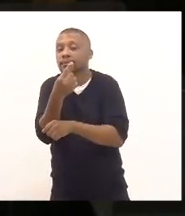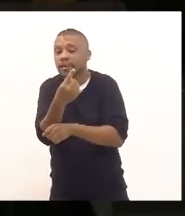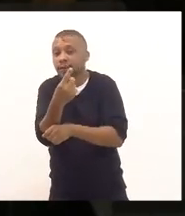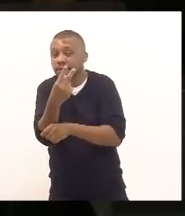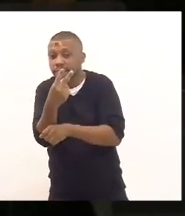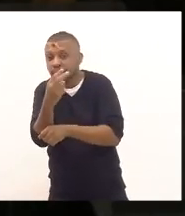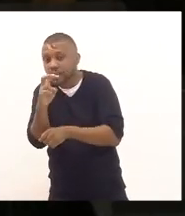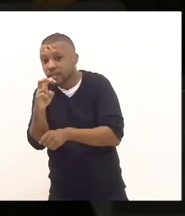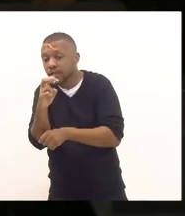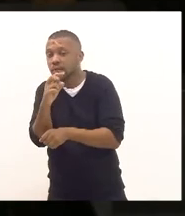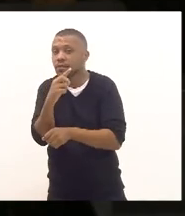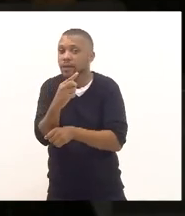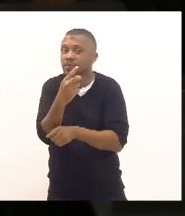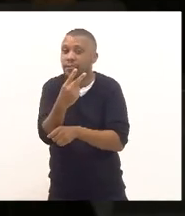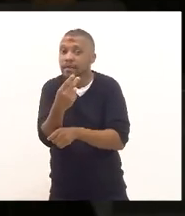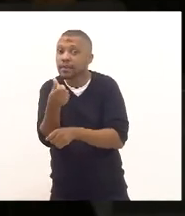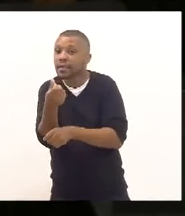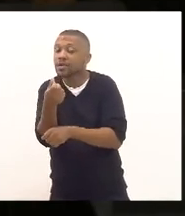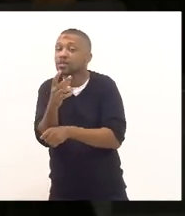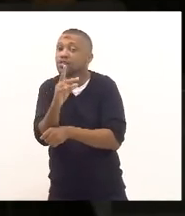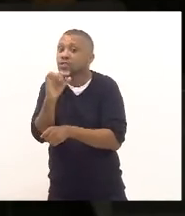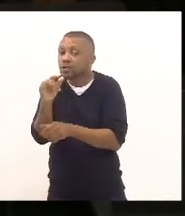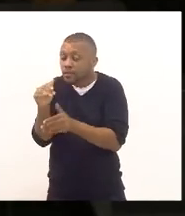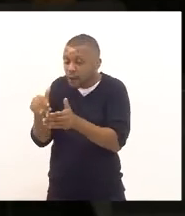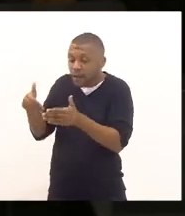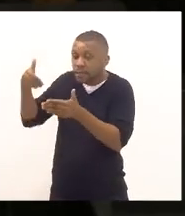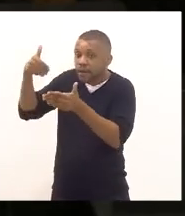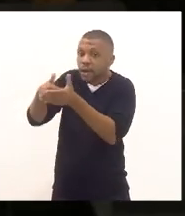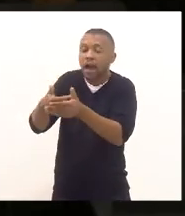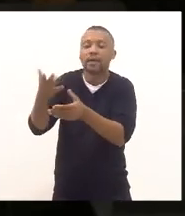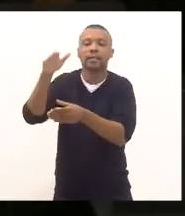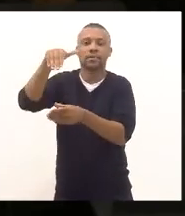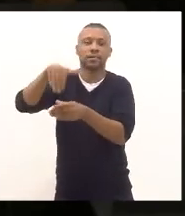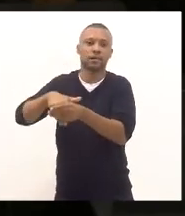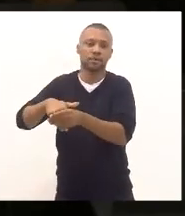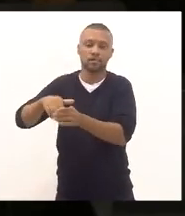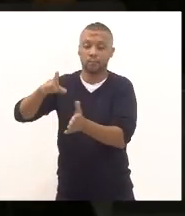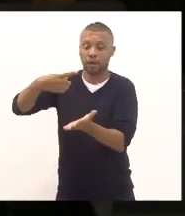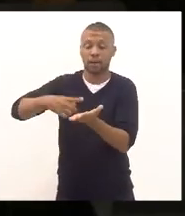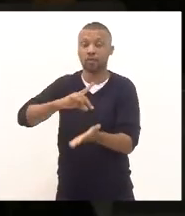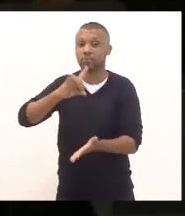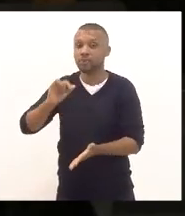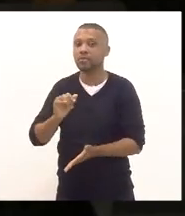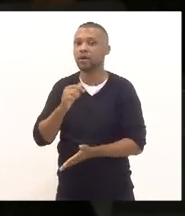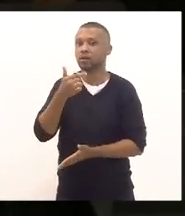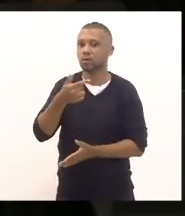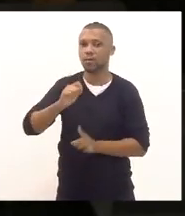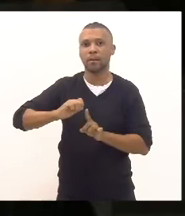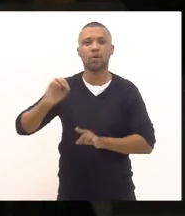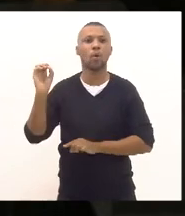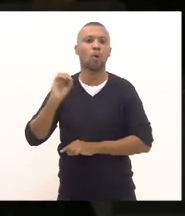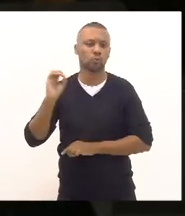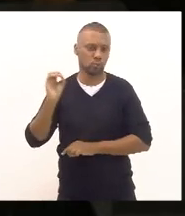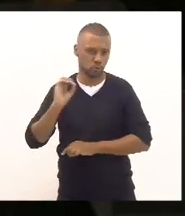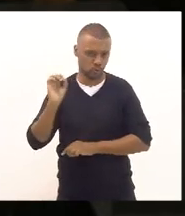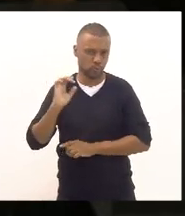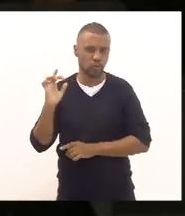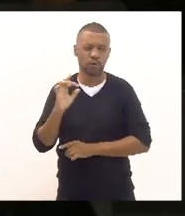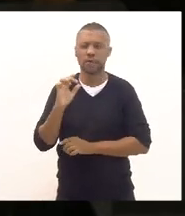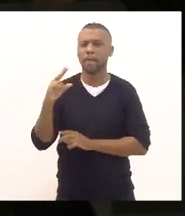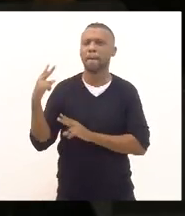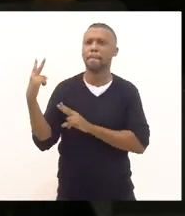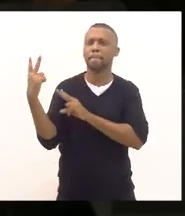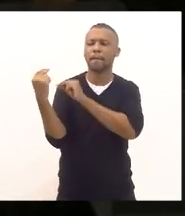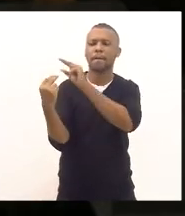125/126 dias das eleições que será o no dia dois de outubro é o que mais